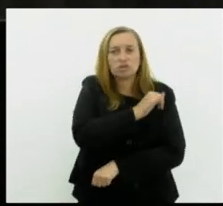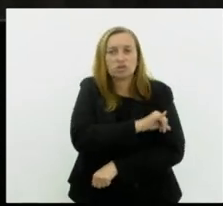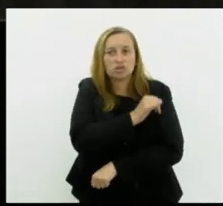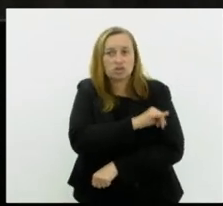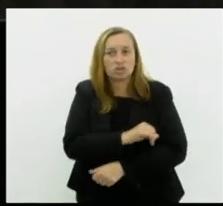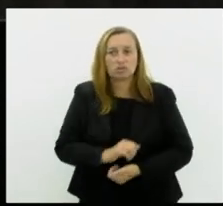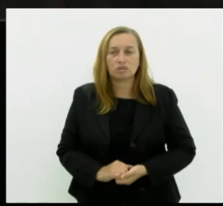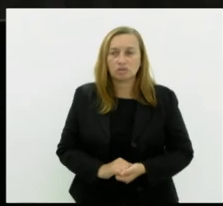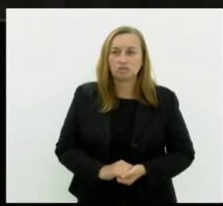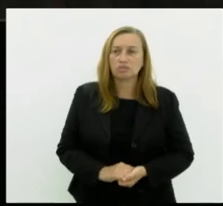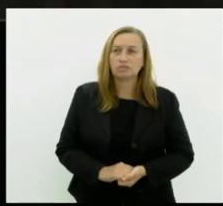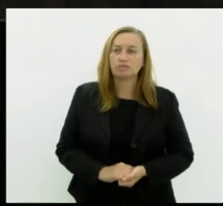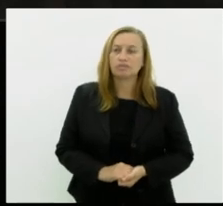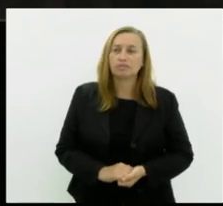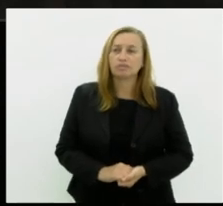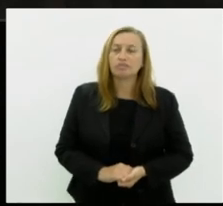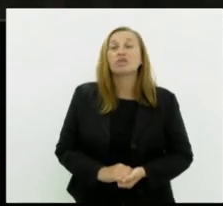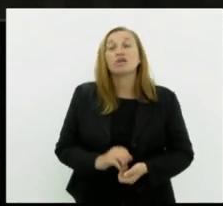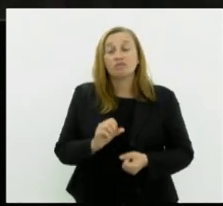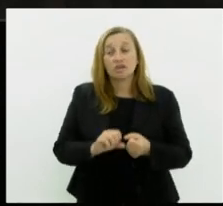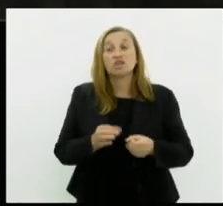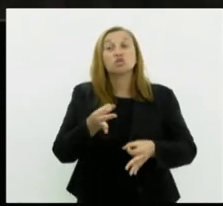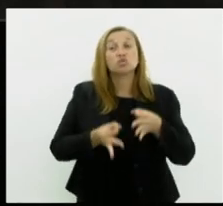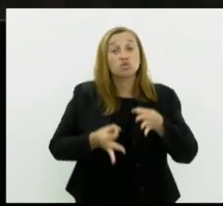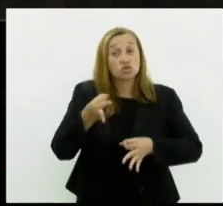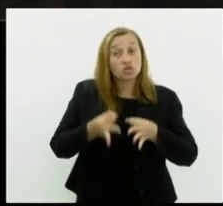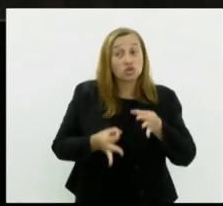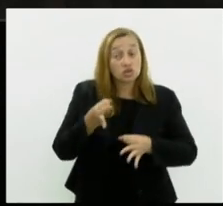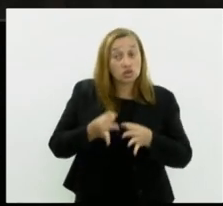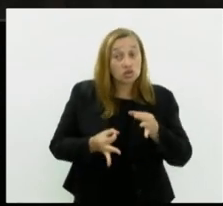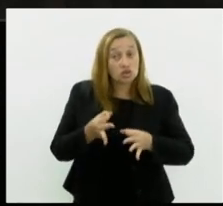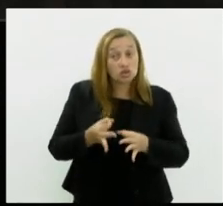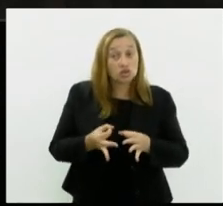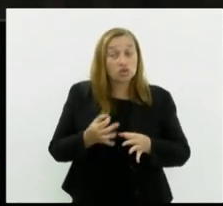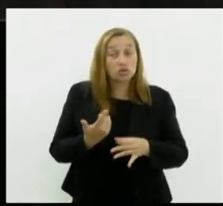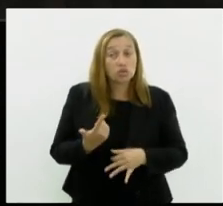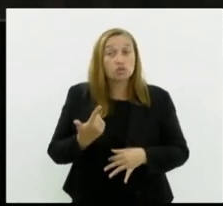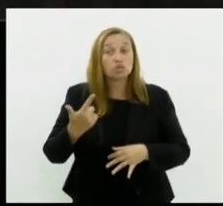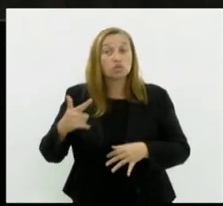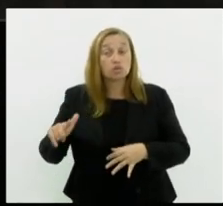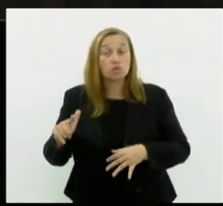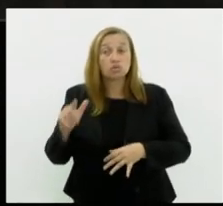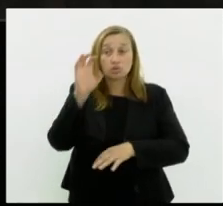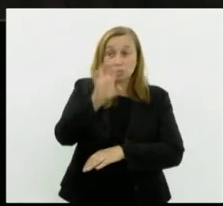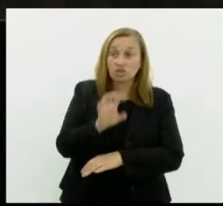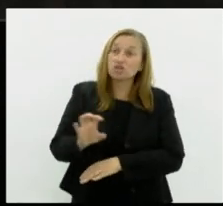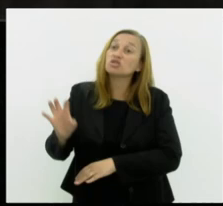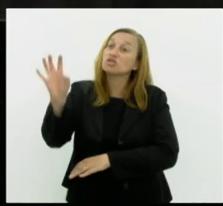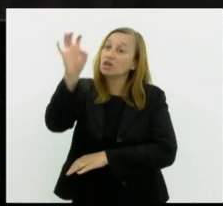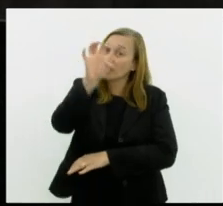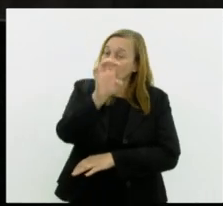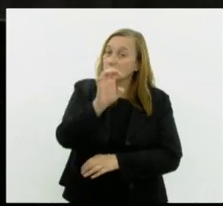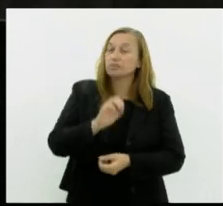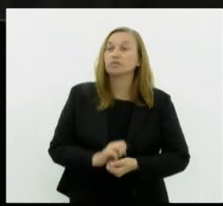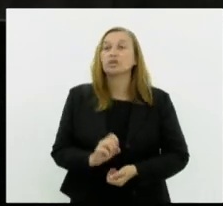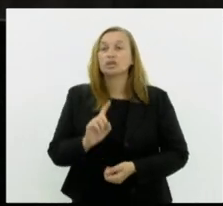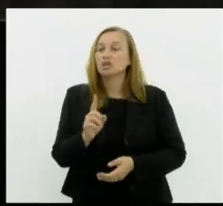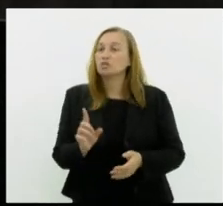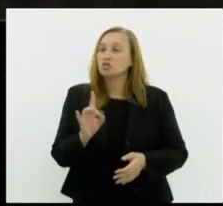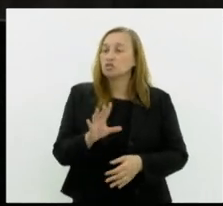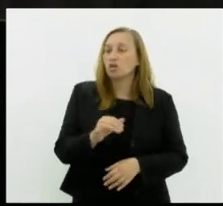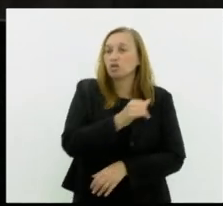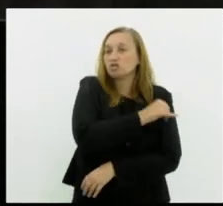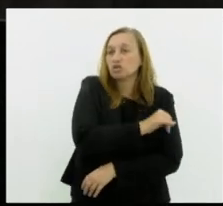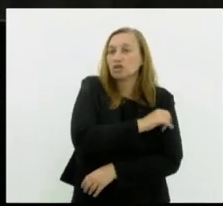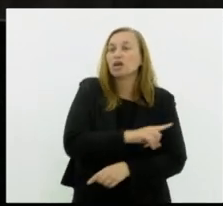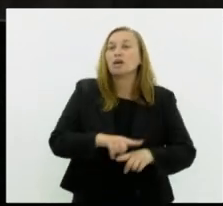não é benesse, não. Faz justiça aos outros entes federados, não é só o Rio de Janeiro, ao Espírito